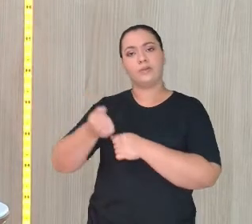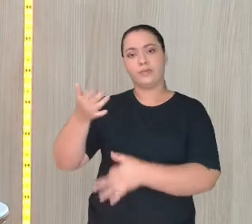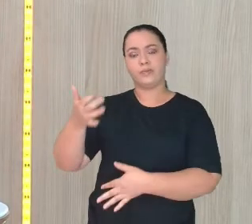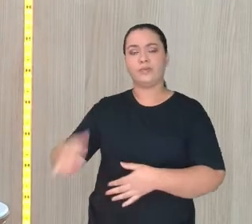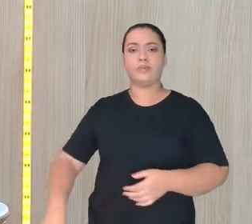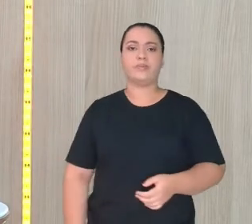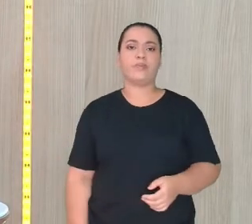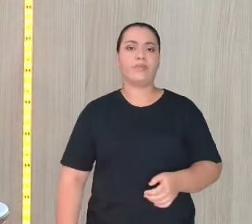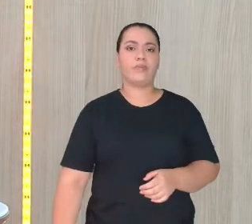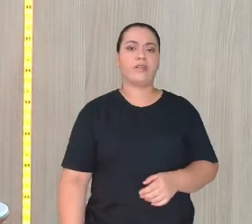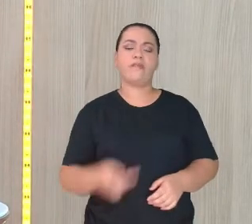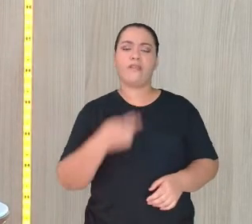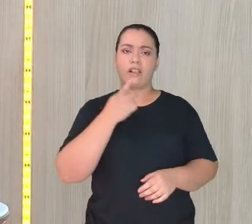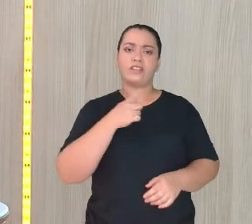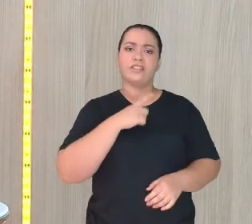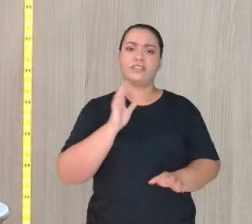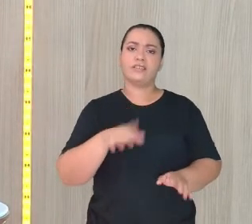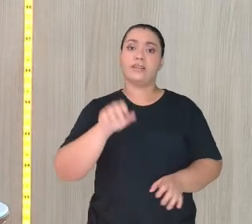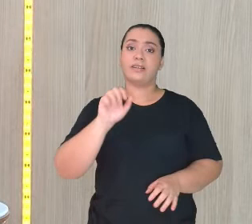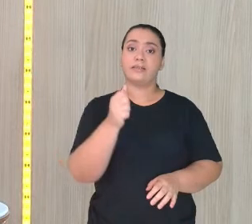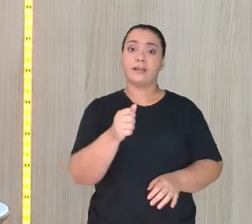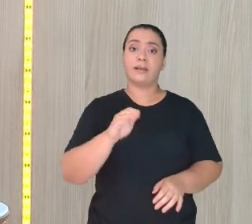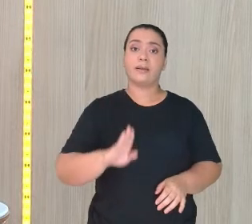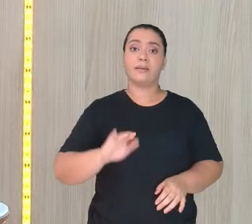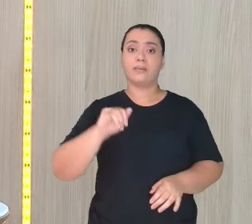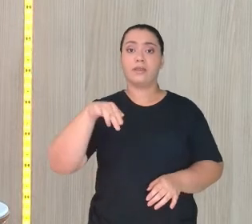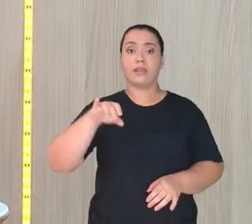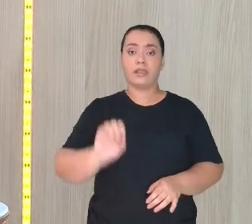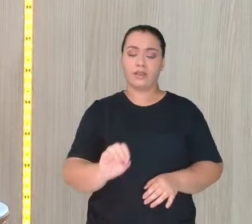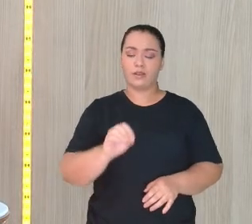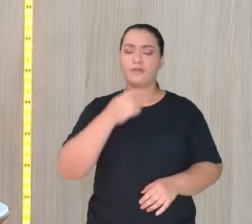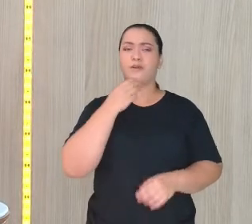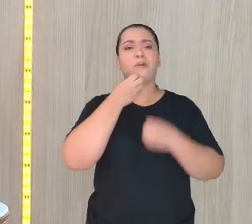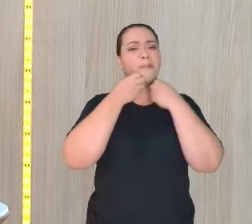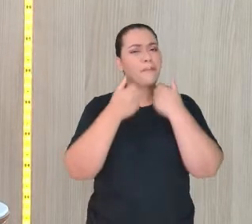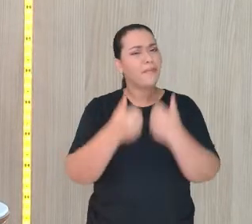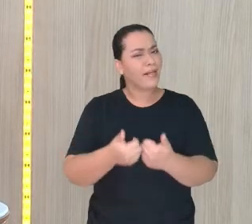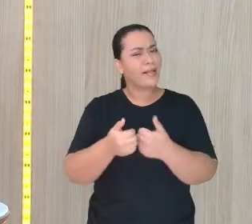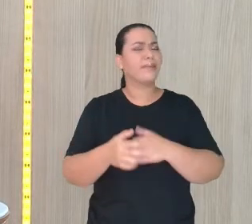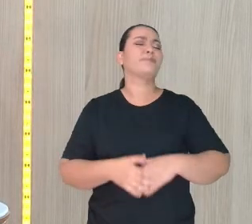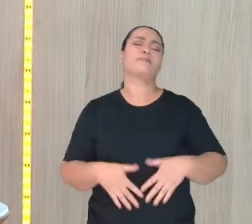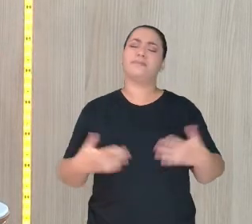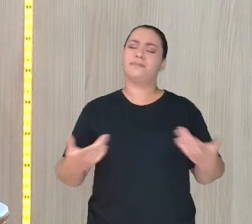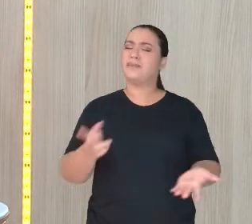já temos Sabino aqui, tá? Sabino, tudo bem com você?